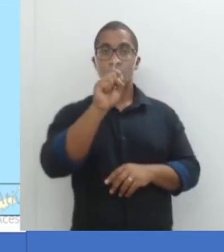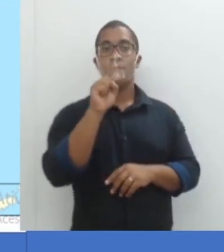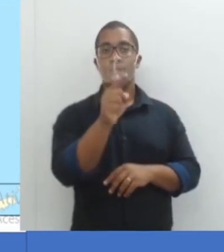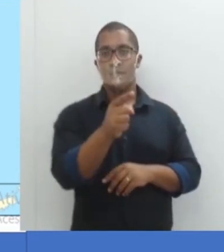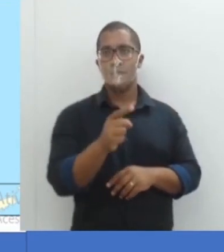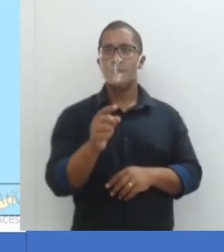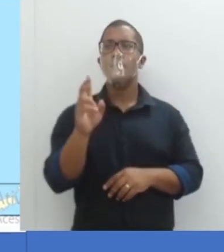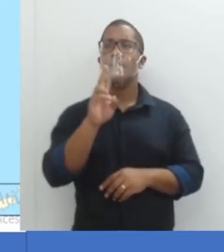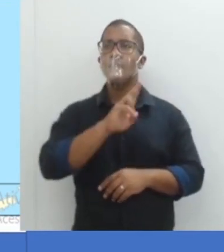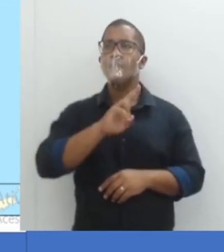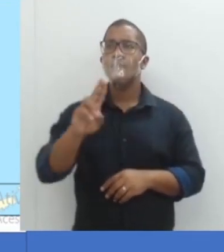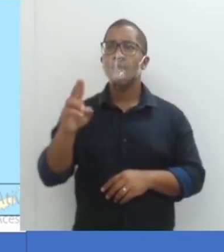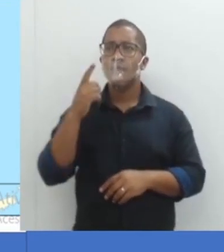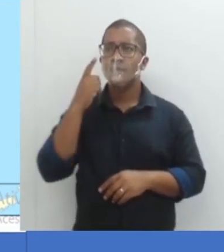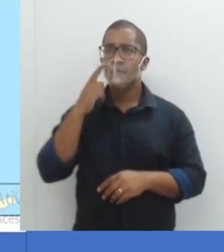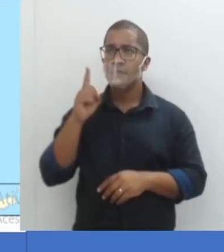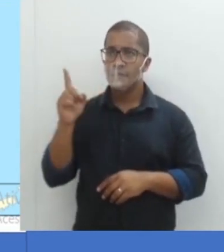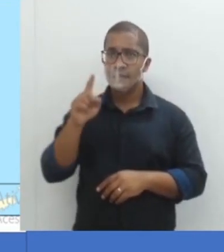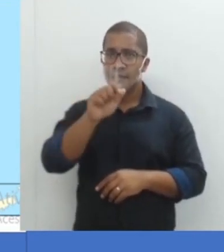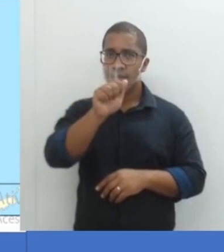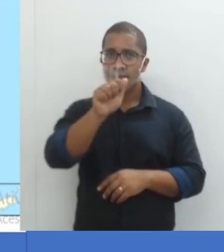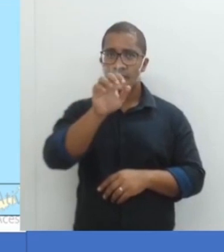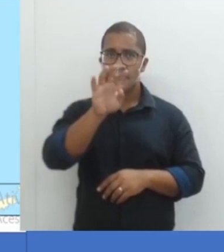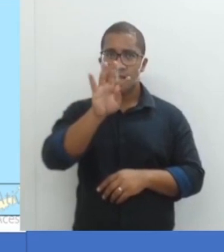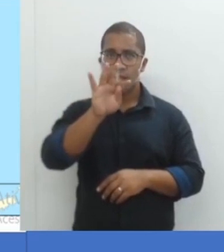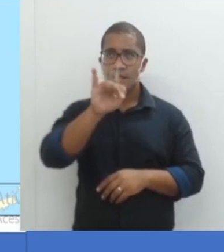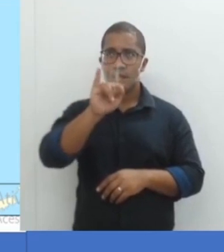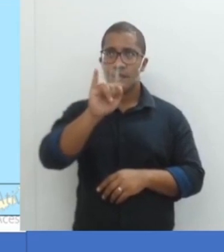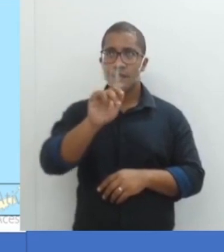chama Aticum, vive na